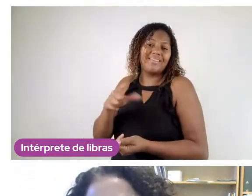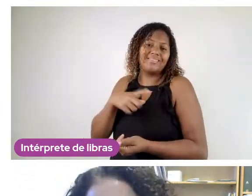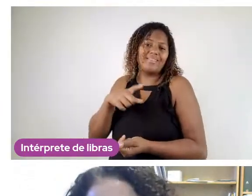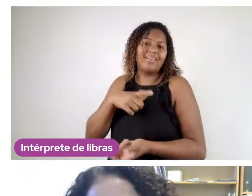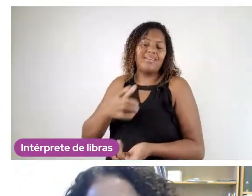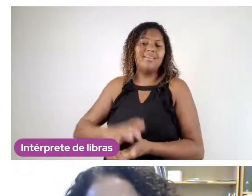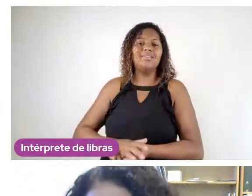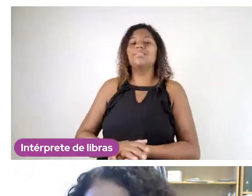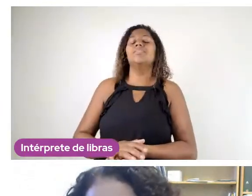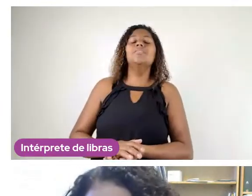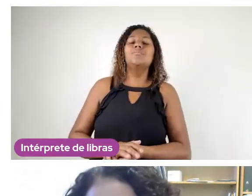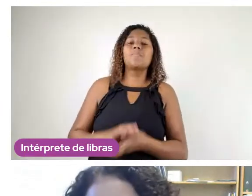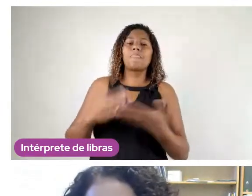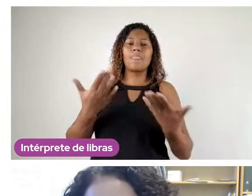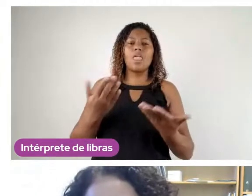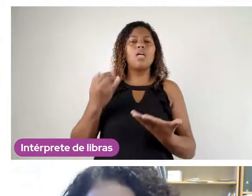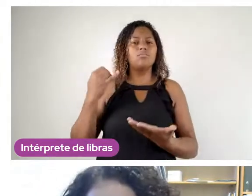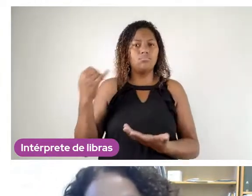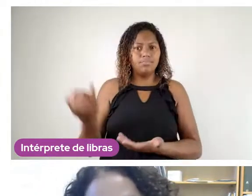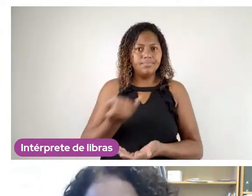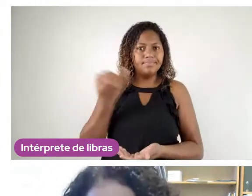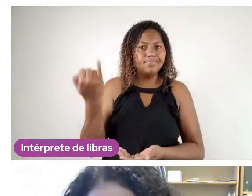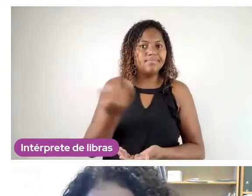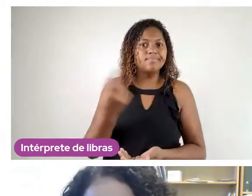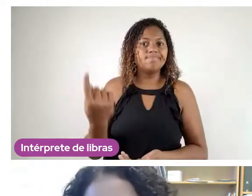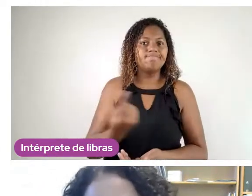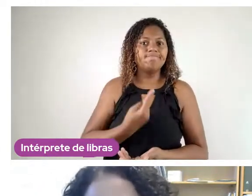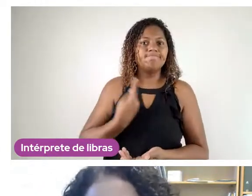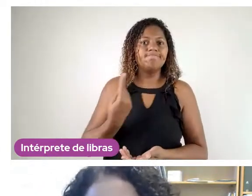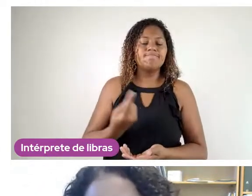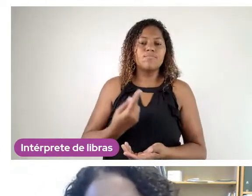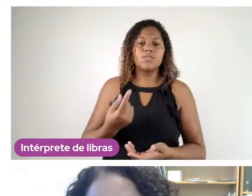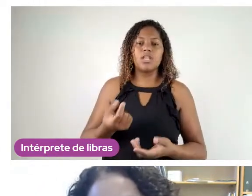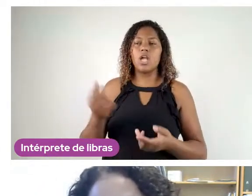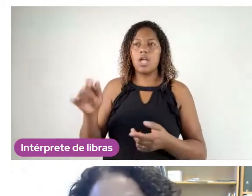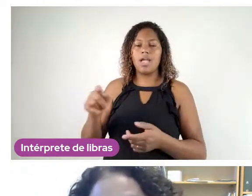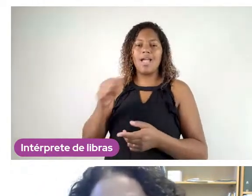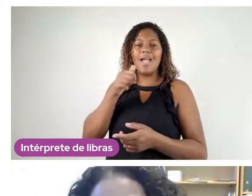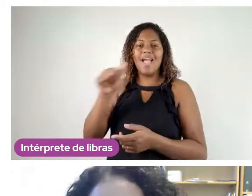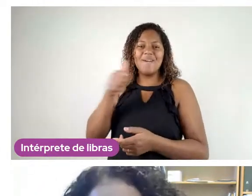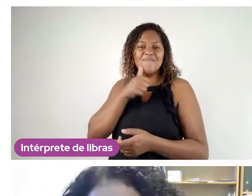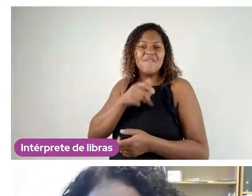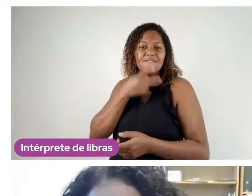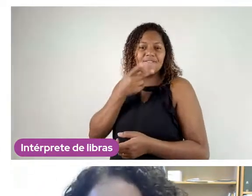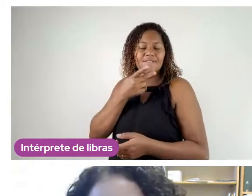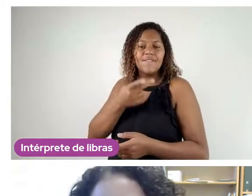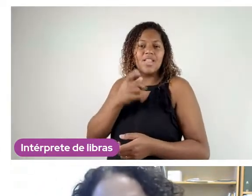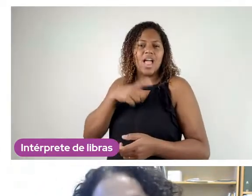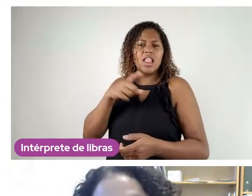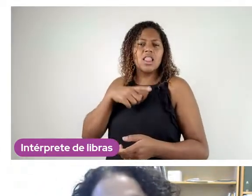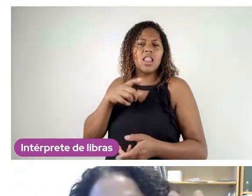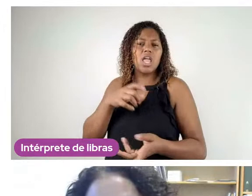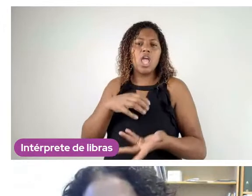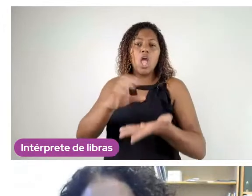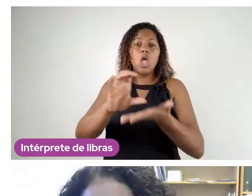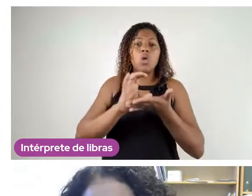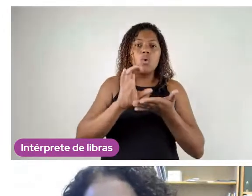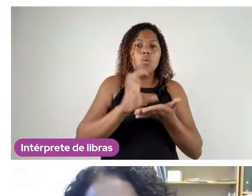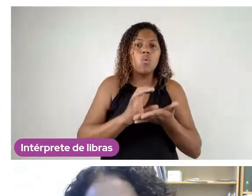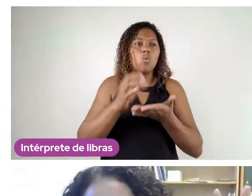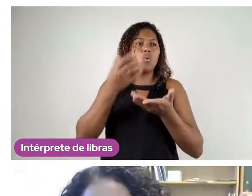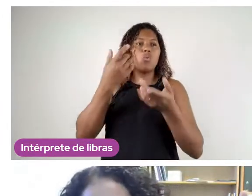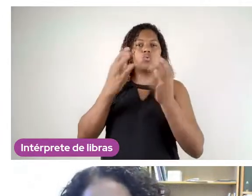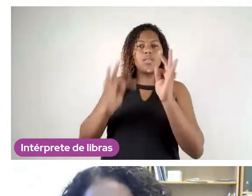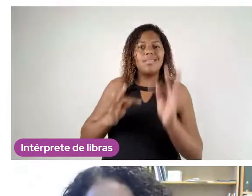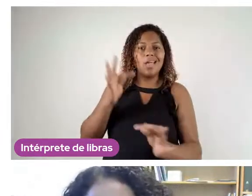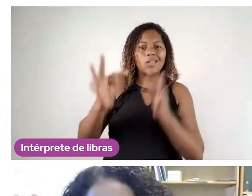Então, é muito importante, né, a gente ter, como a Noélia falou, ter mais recursos, né, para poder entender melhor, né,